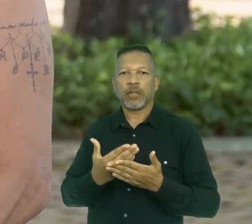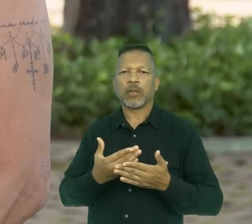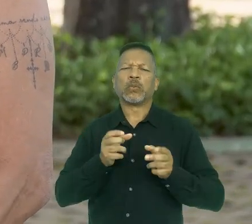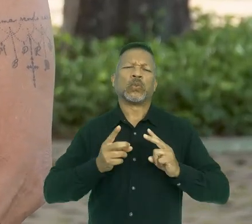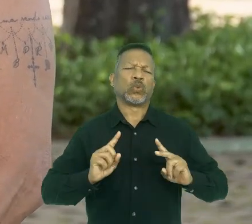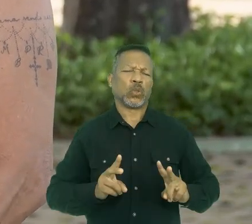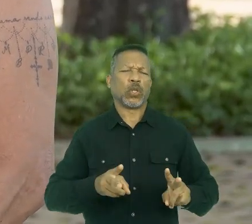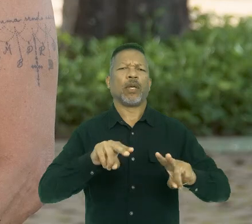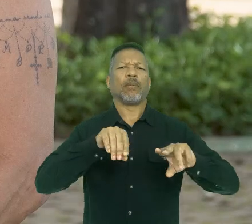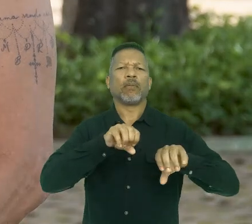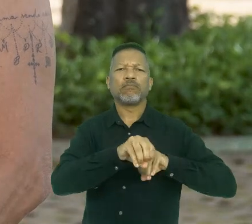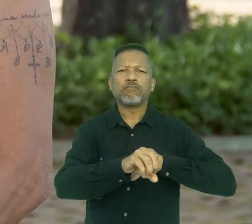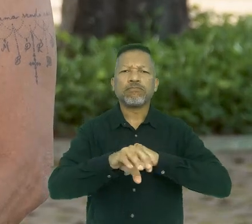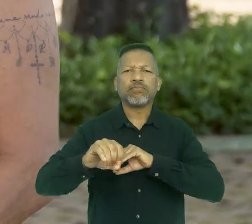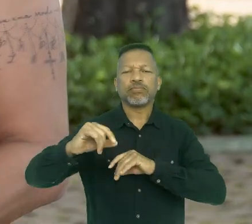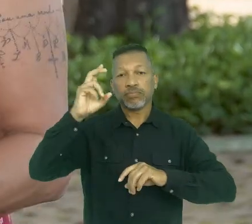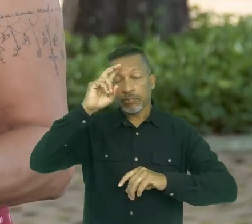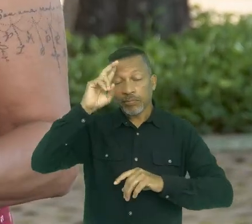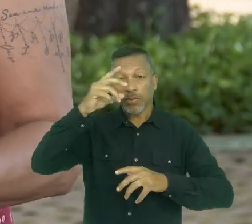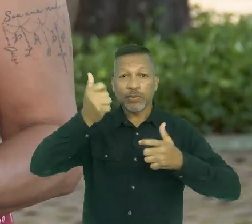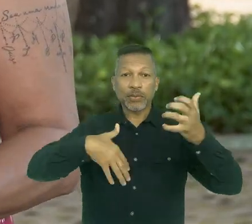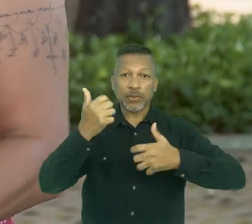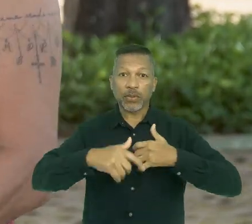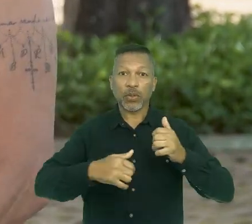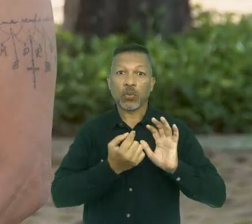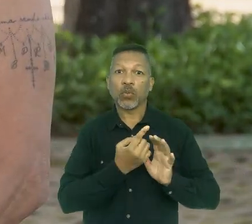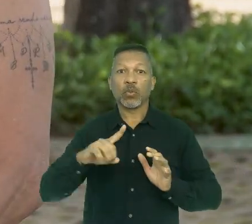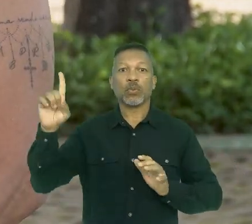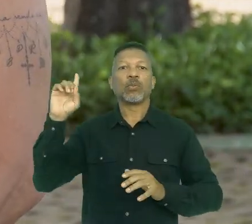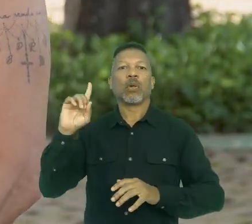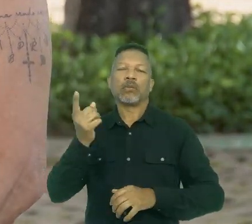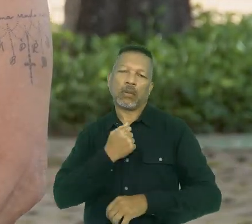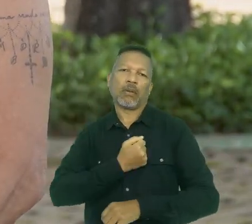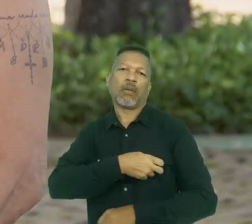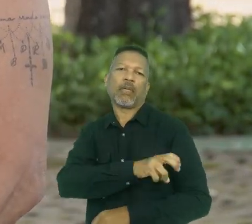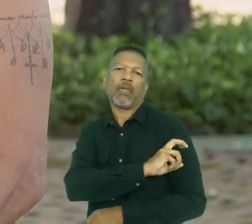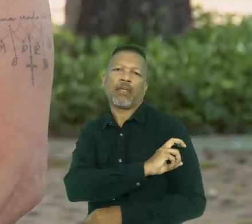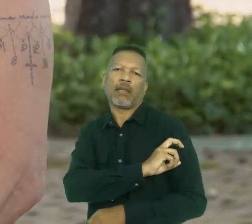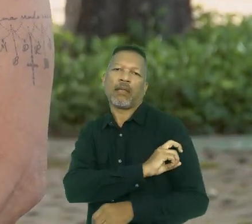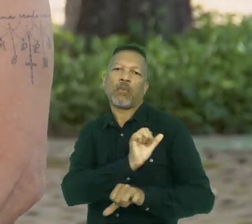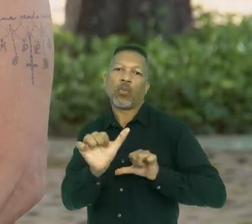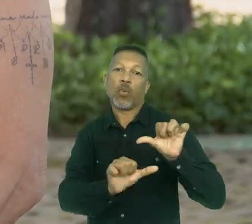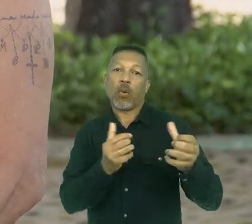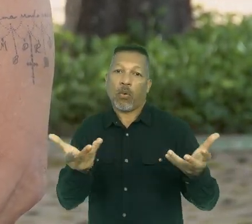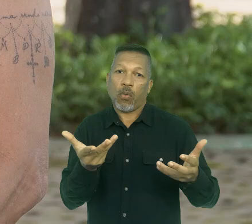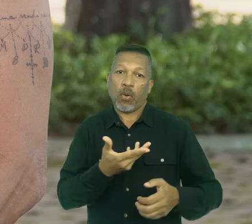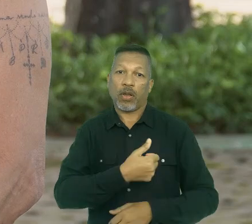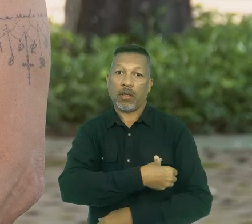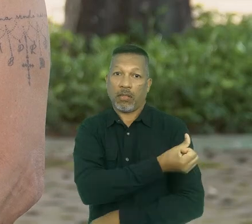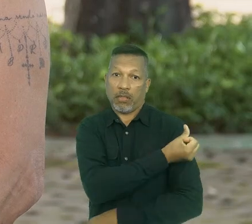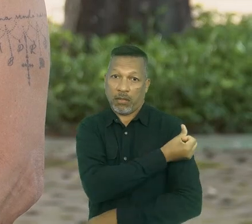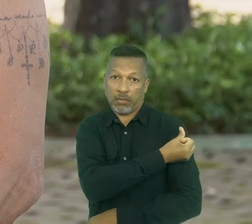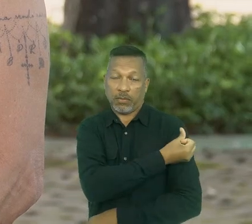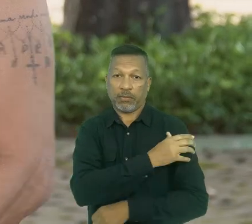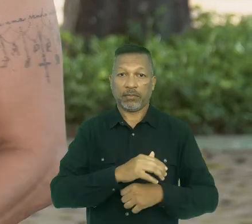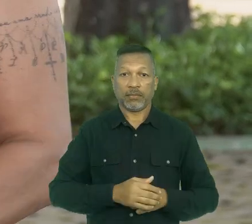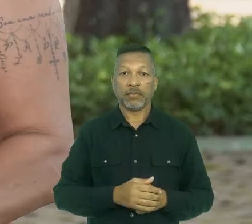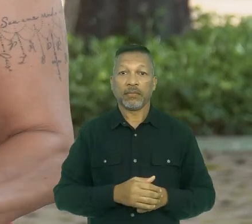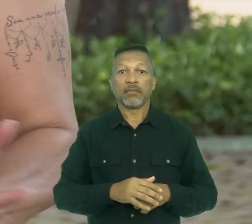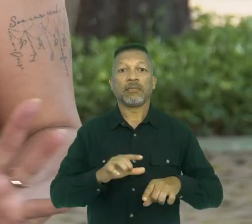histórias para os meus alunos. Então, nos últimos anos, eu dava aula para a 5ª série, que agora é 6º ano, e